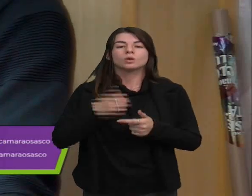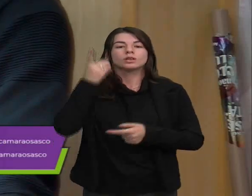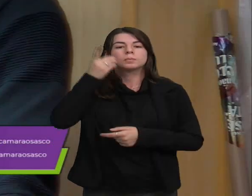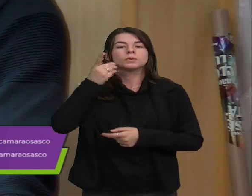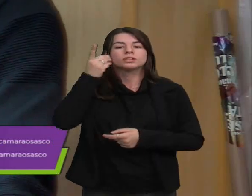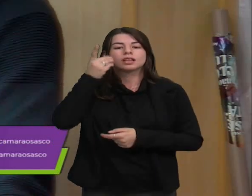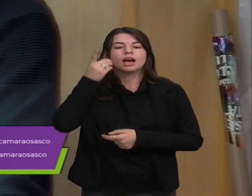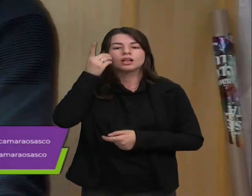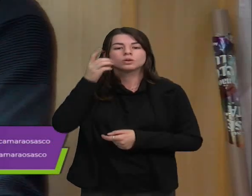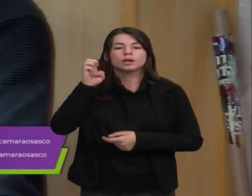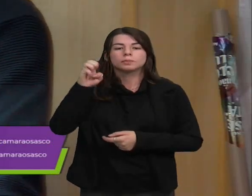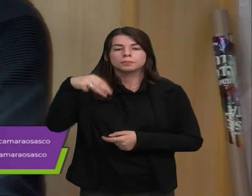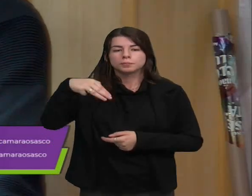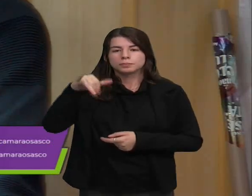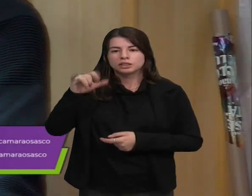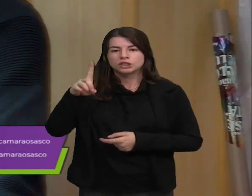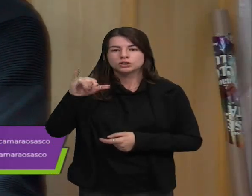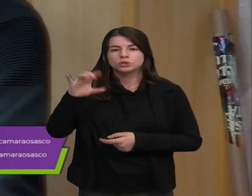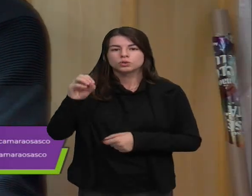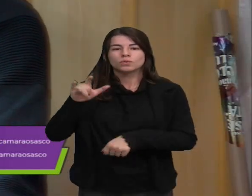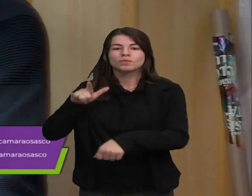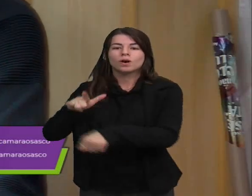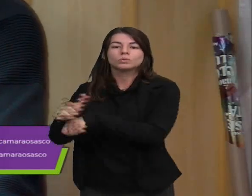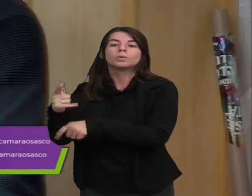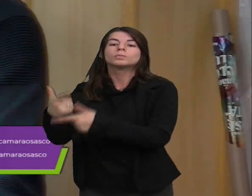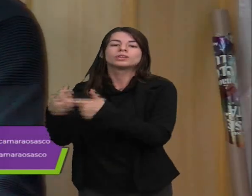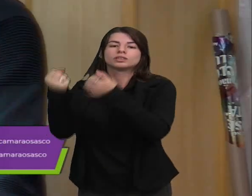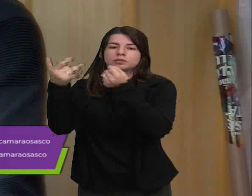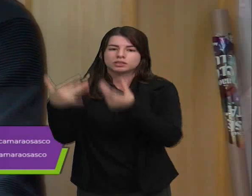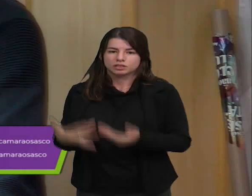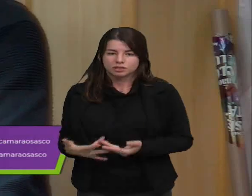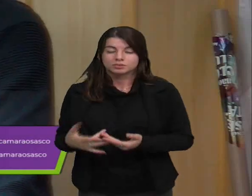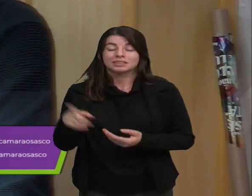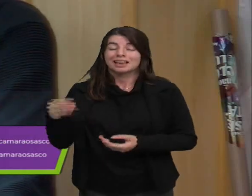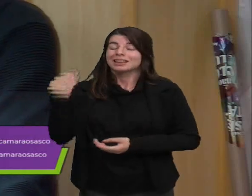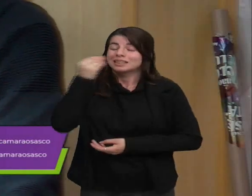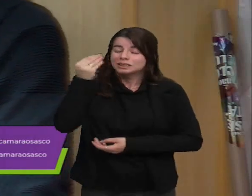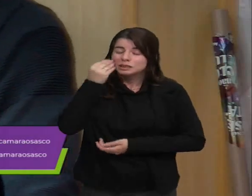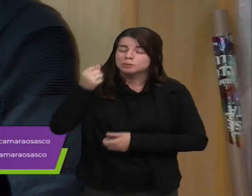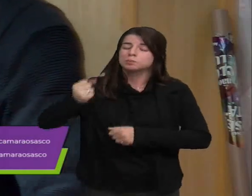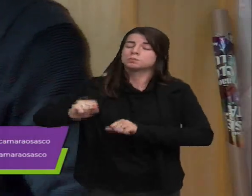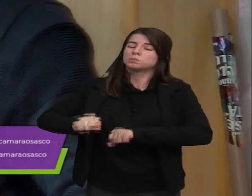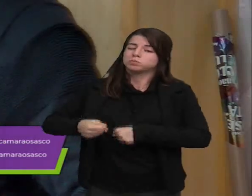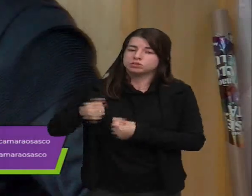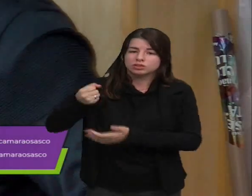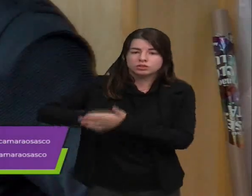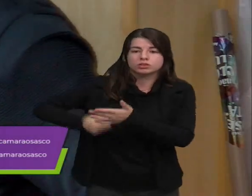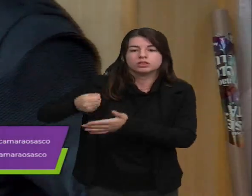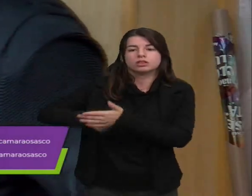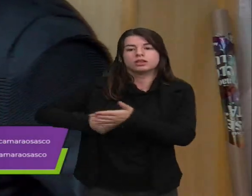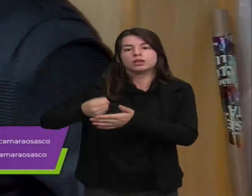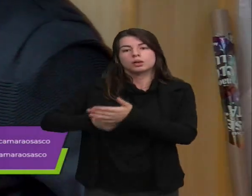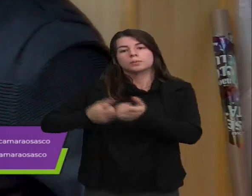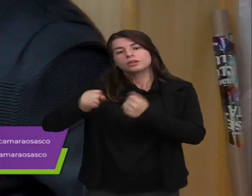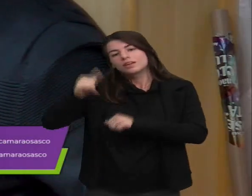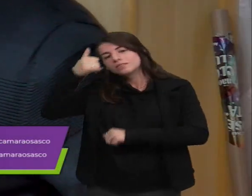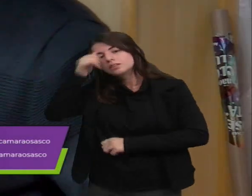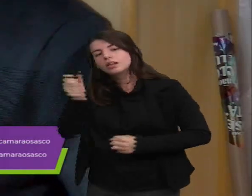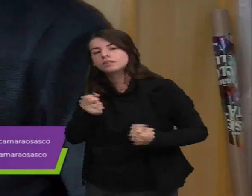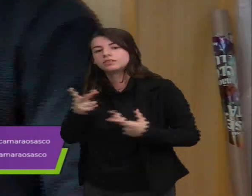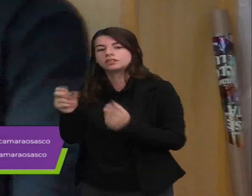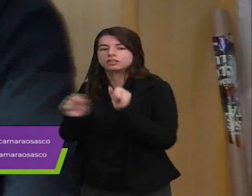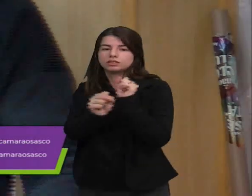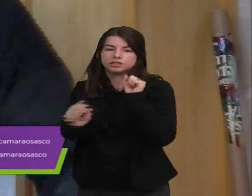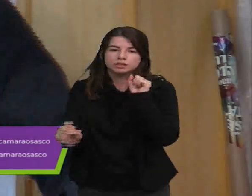que vem travando uma luta gigante contra essa questão da privatização da Sabesp acho que os colegas do sindicato são testemunhas disso não é